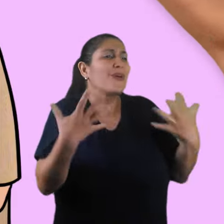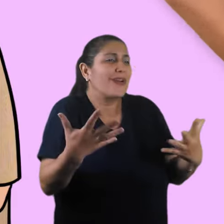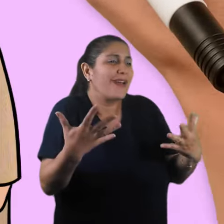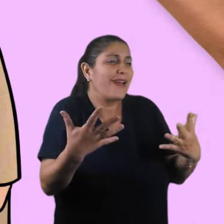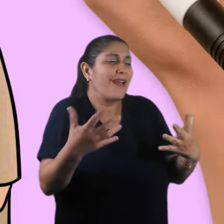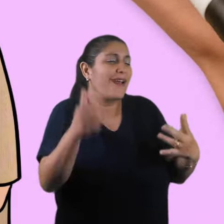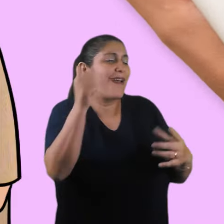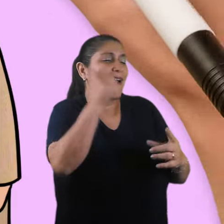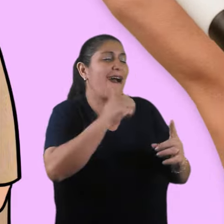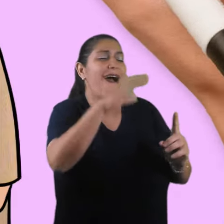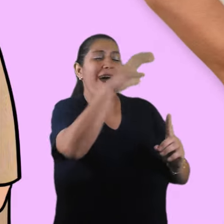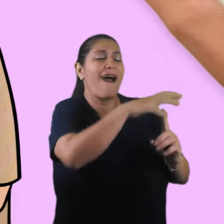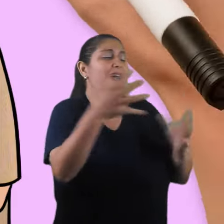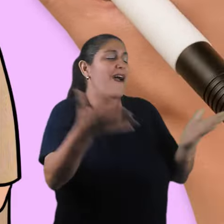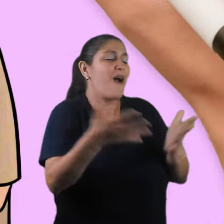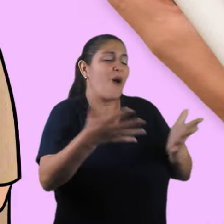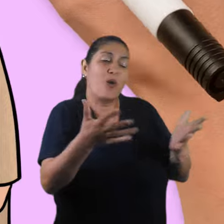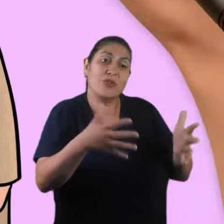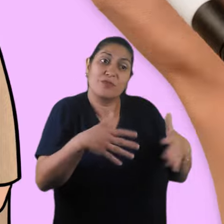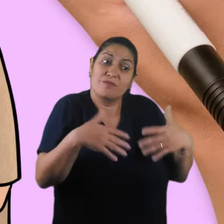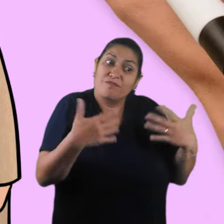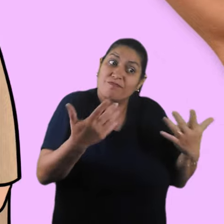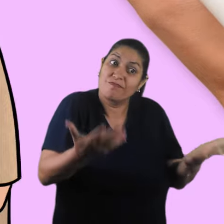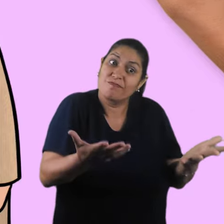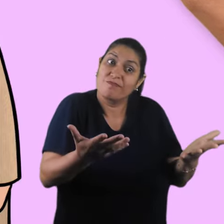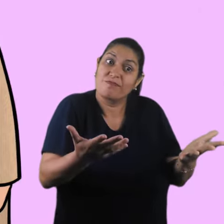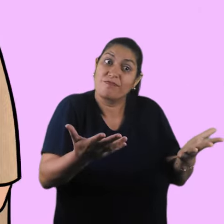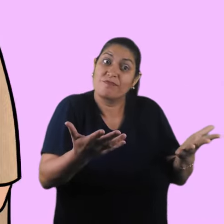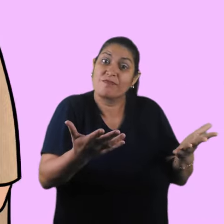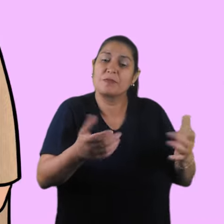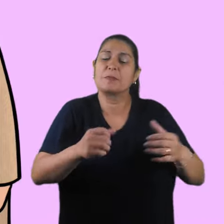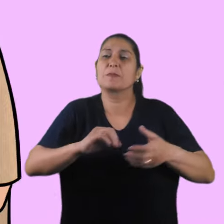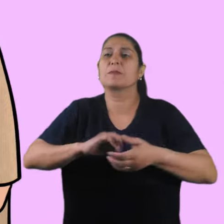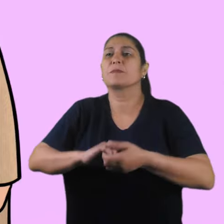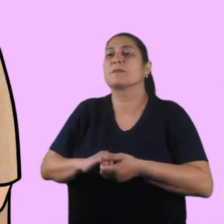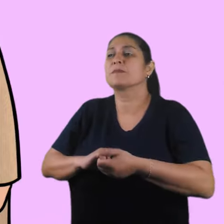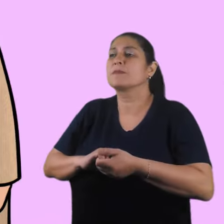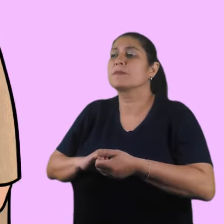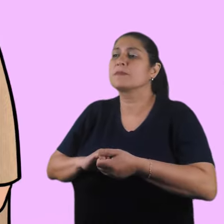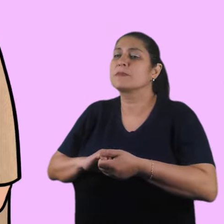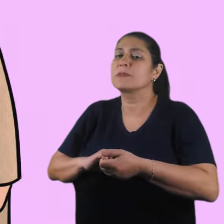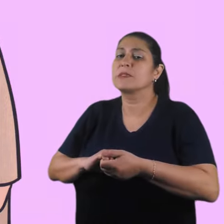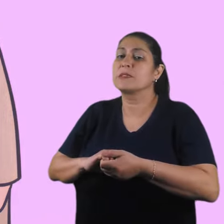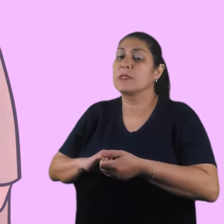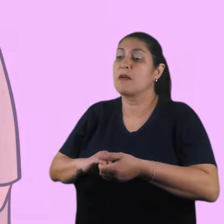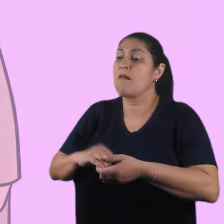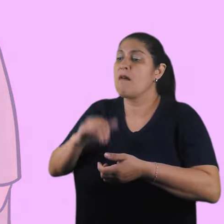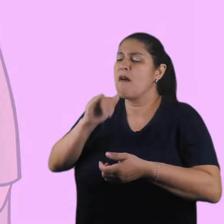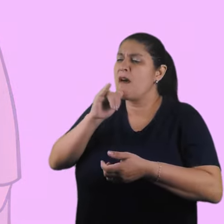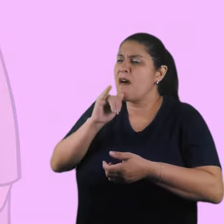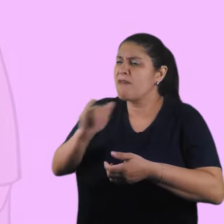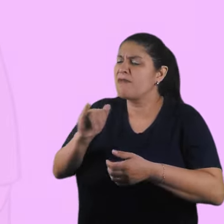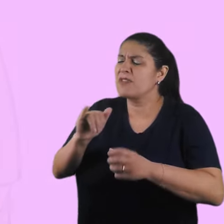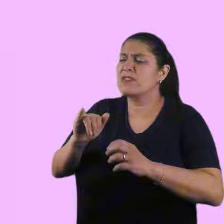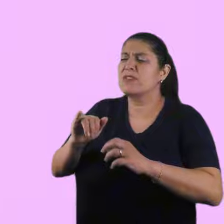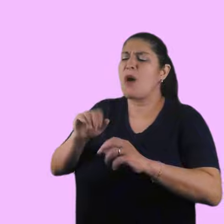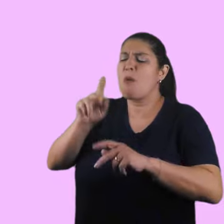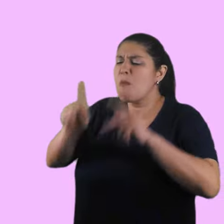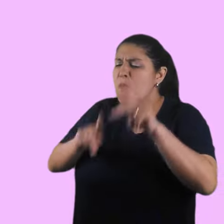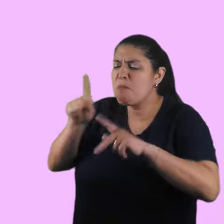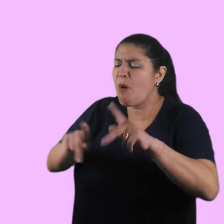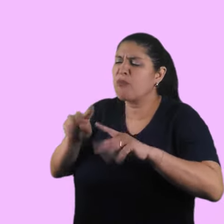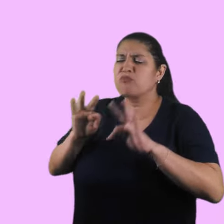que Deus te colocou nessa posição de rainha? E Ester respondeu com a seguinte mensagem a